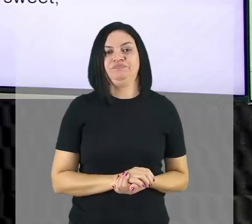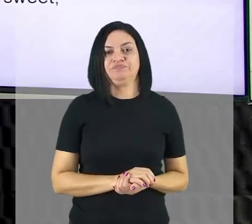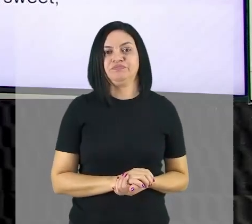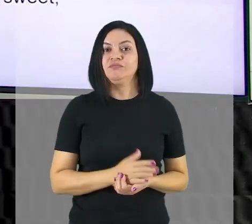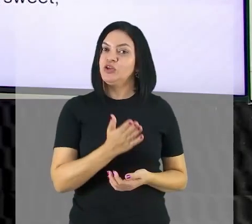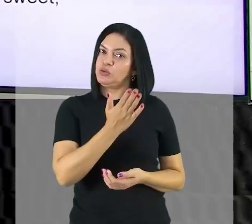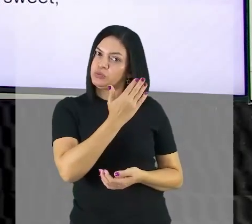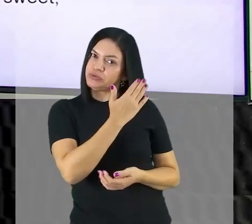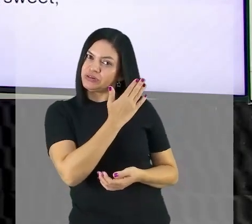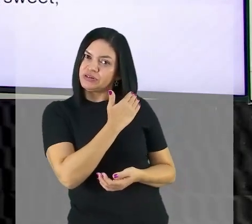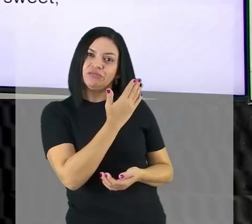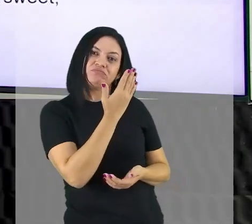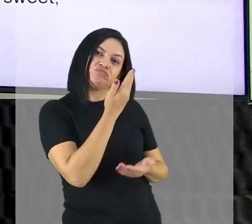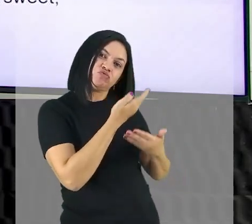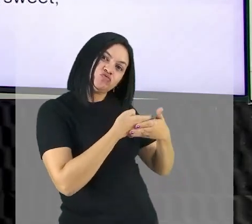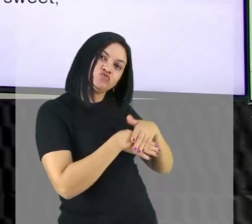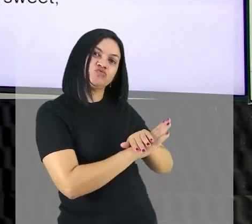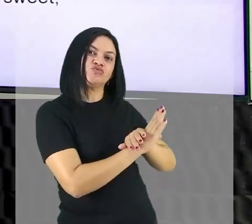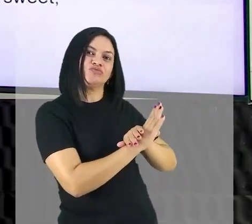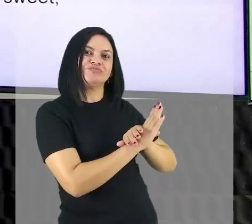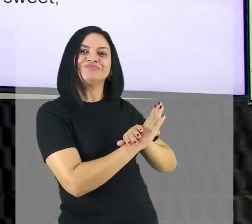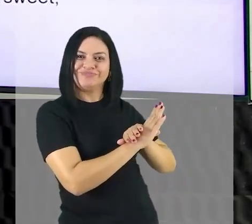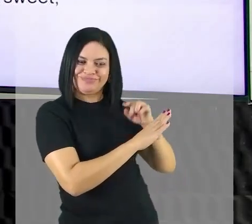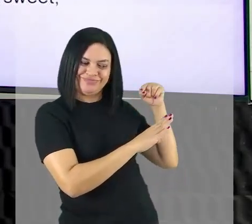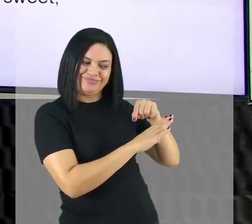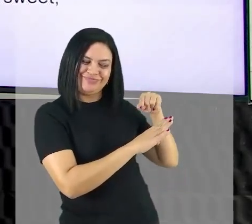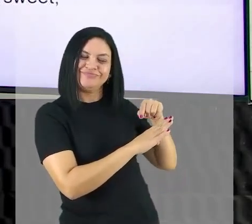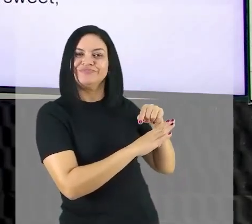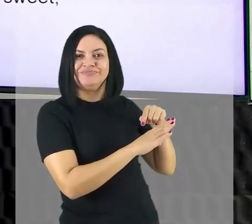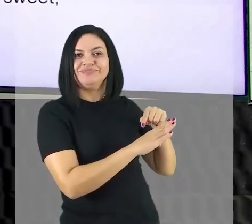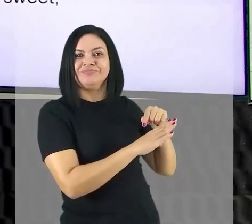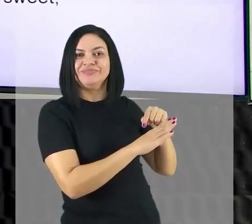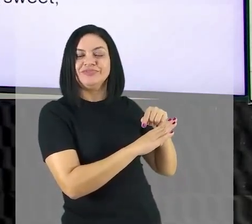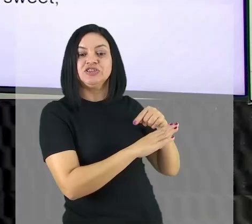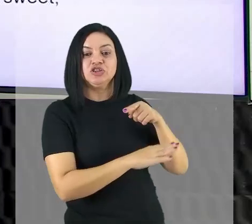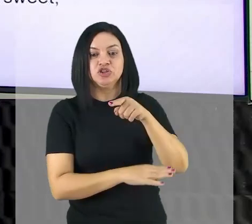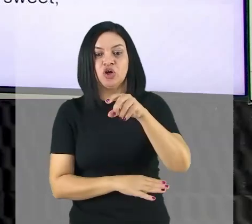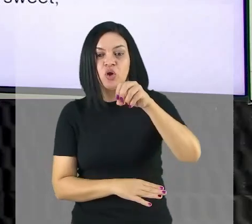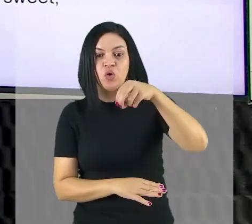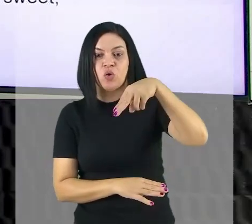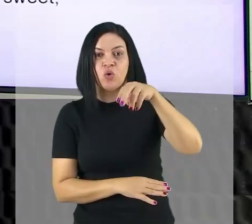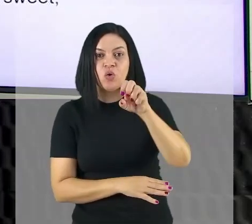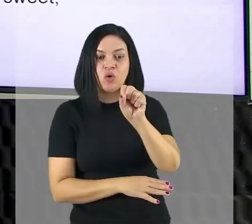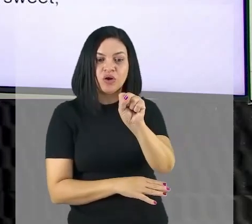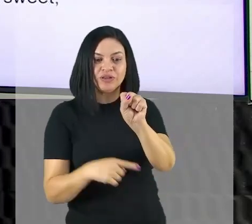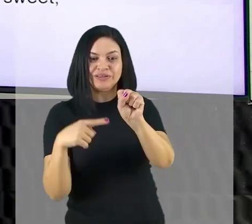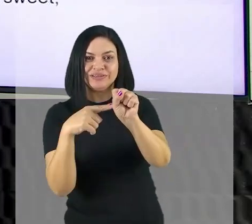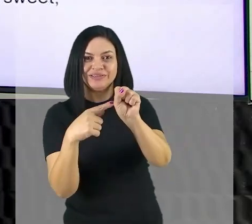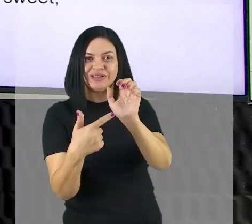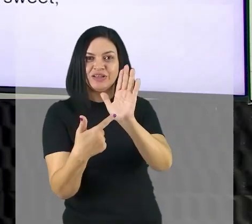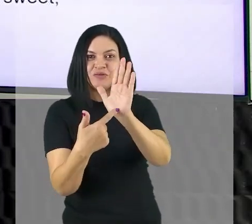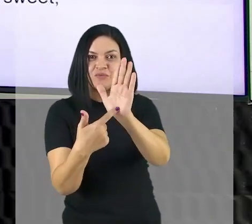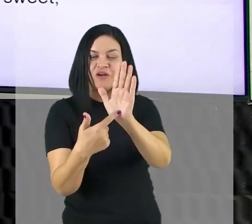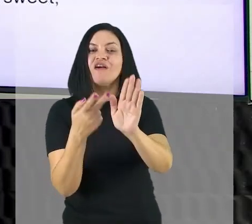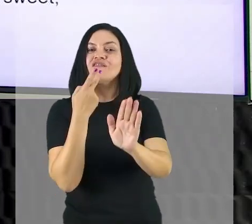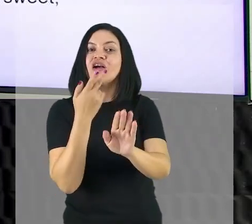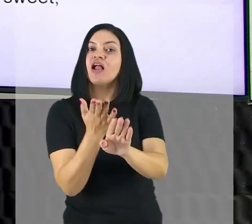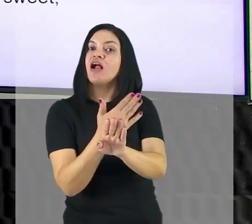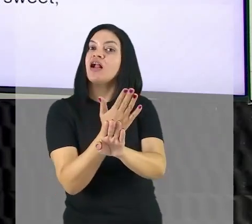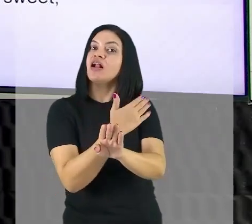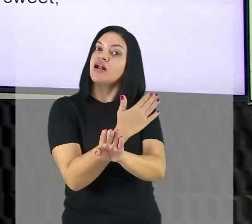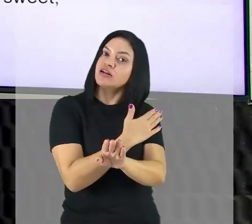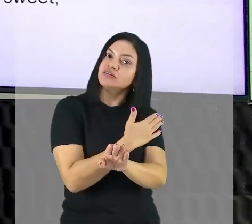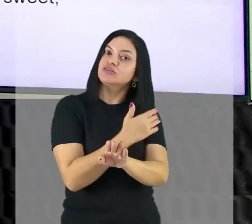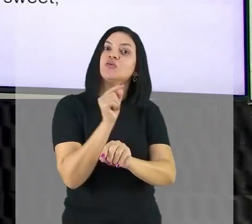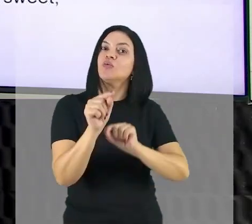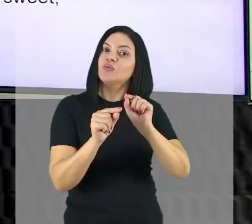Os antigos, o quê? Os hábitos alimentares. Então, esse ones que aparece aqui é para falar